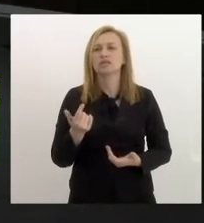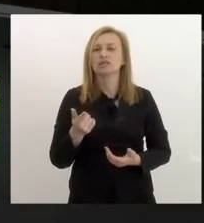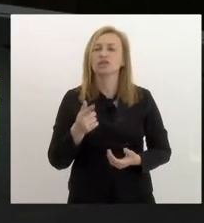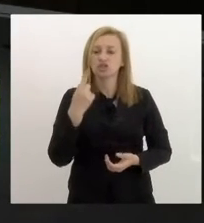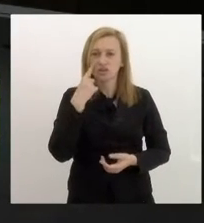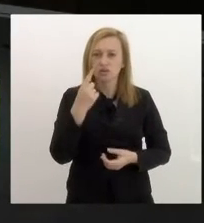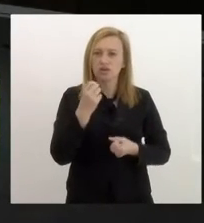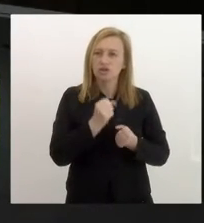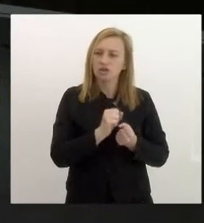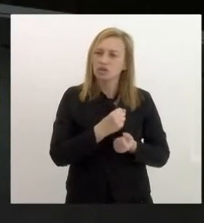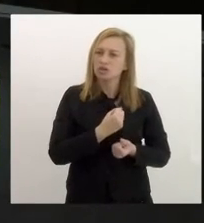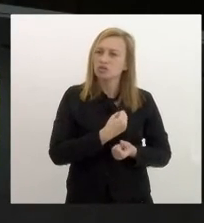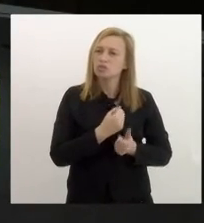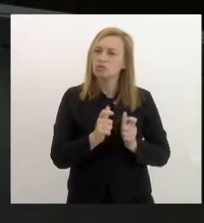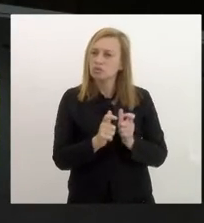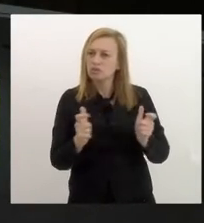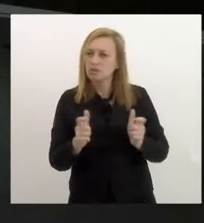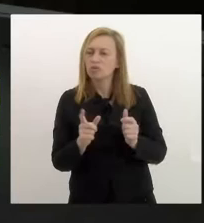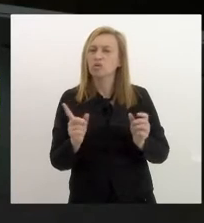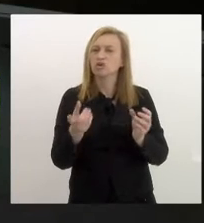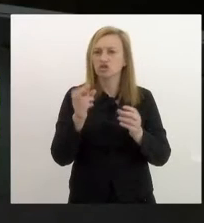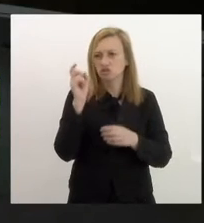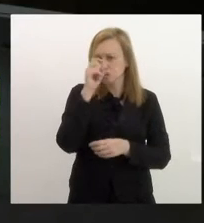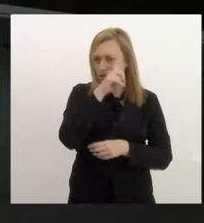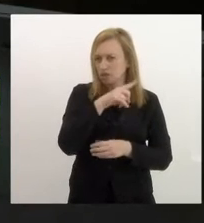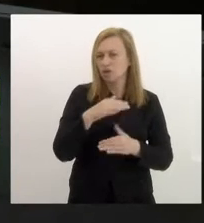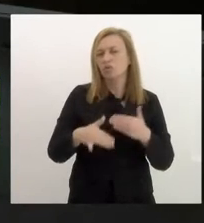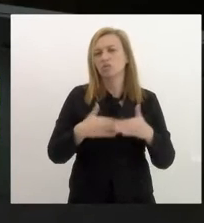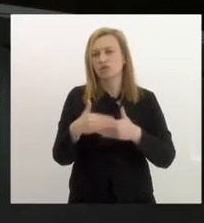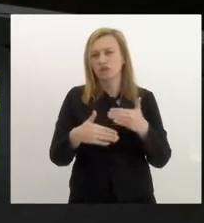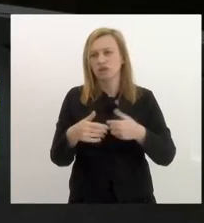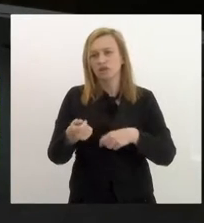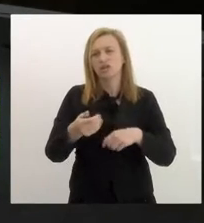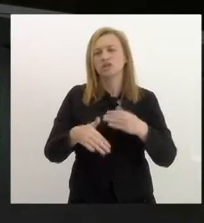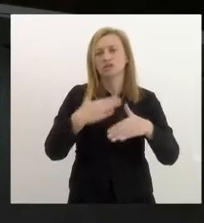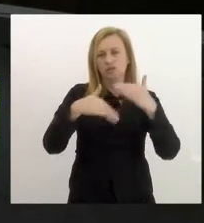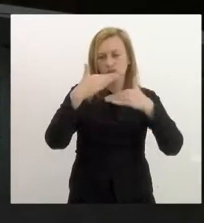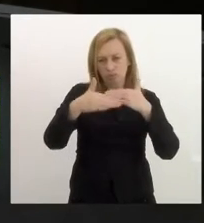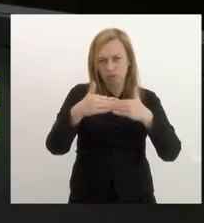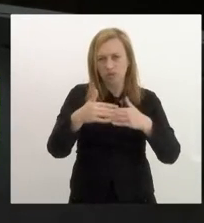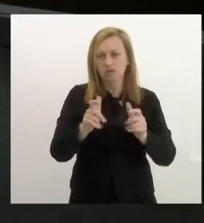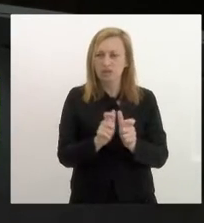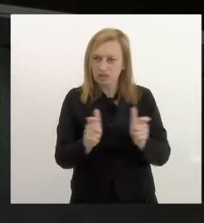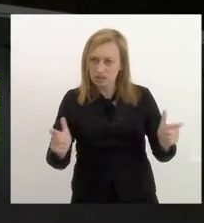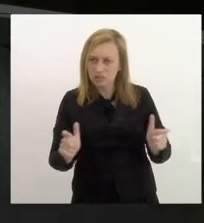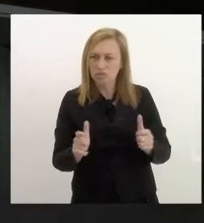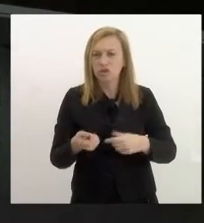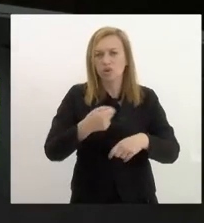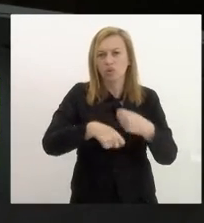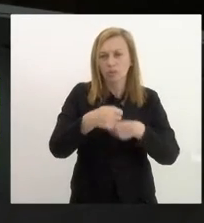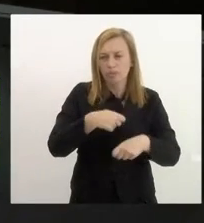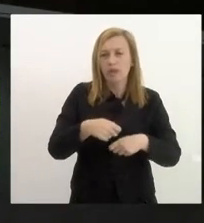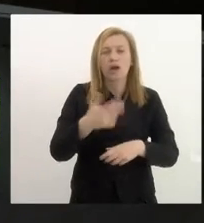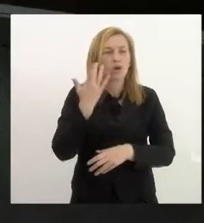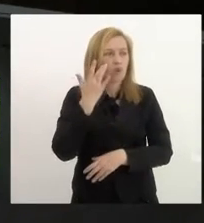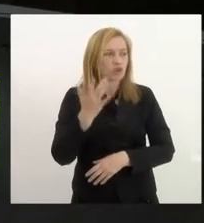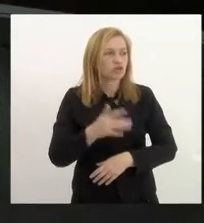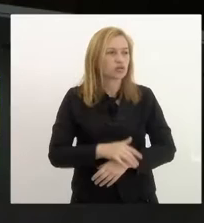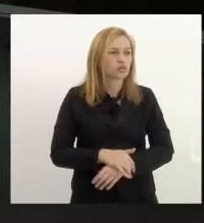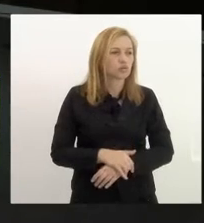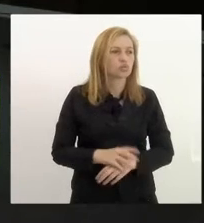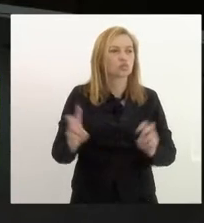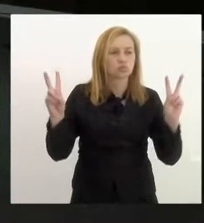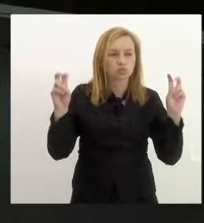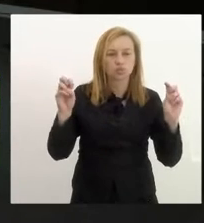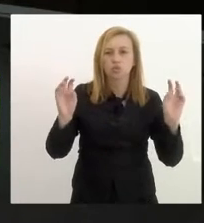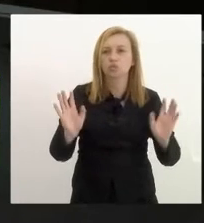aumentar isso pode dificultar o próprio processo de desenvolvimento e crescimento econômico Ah tá eu acho que a